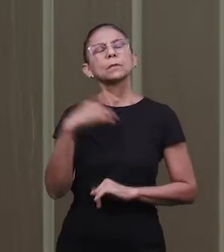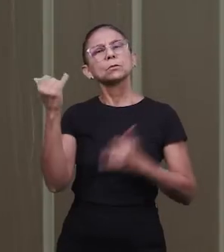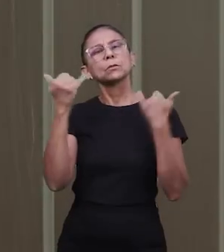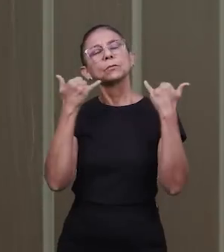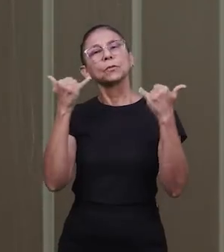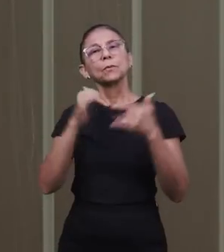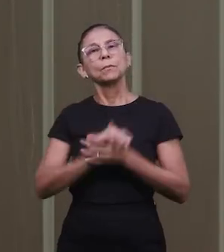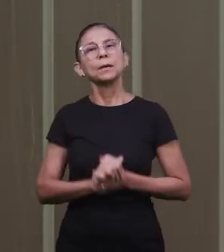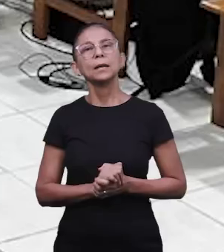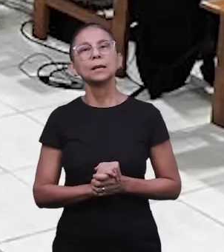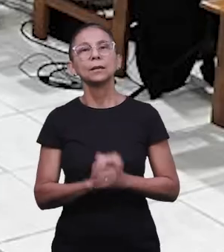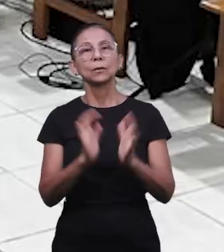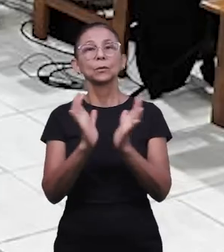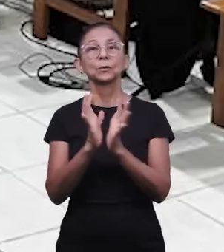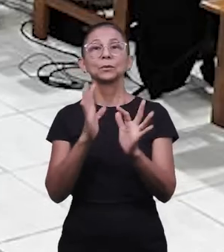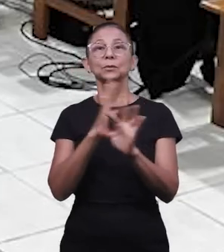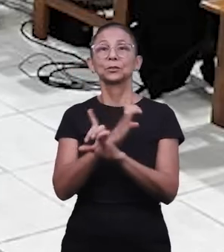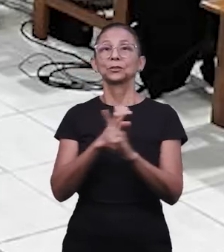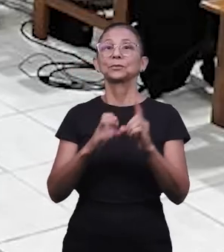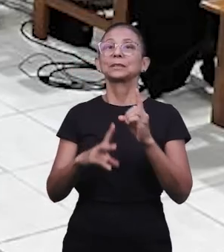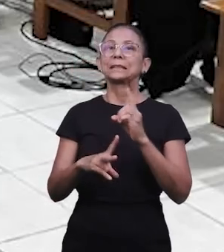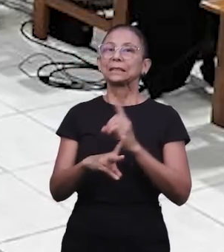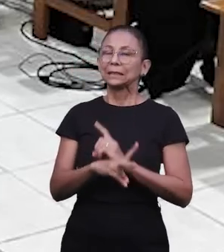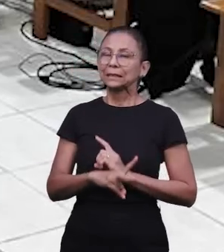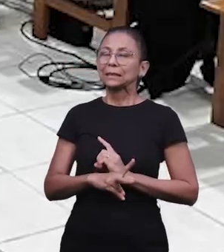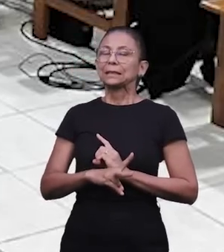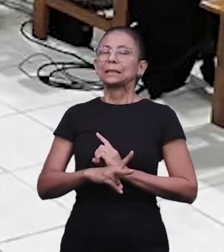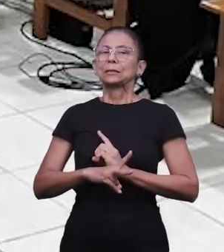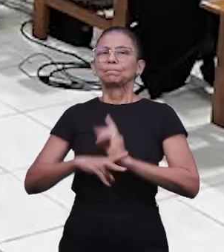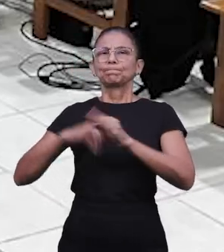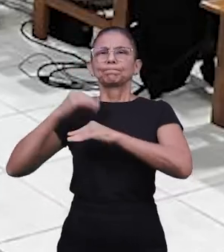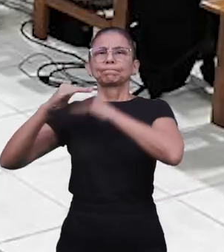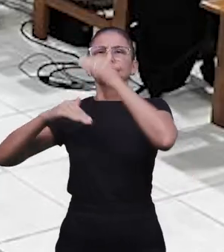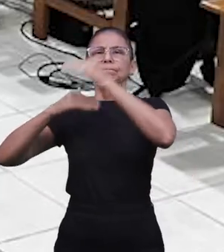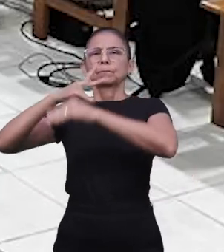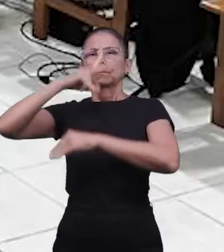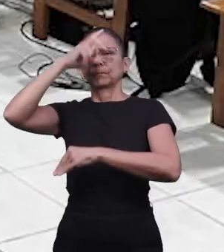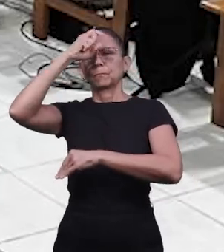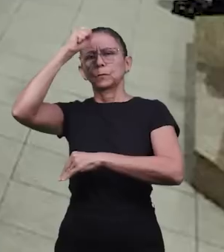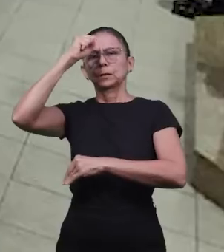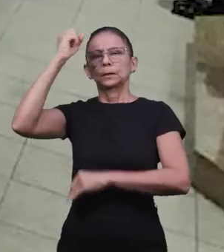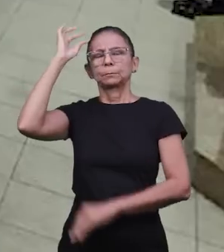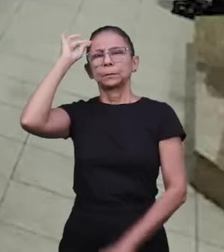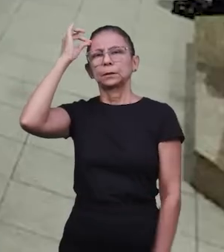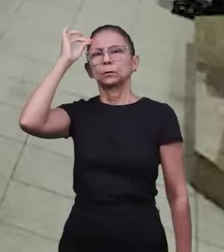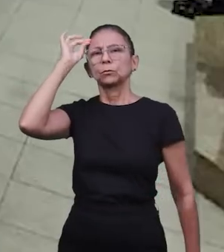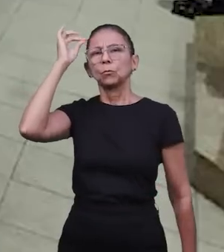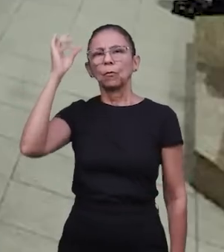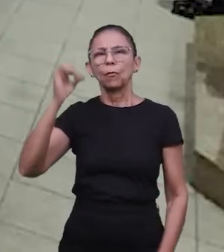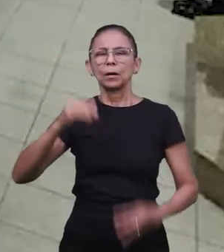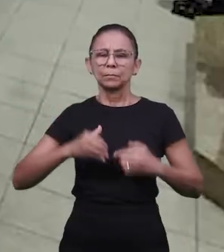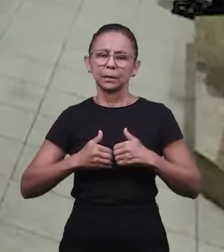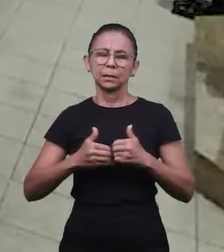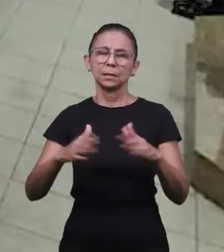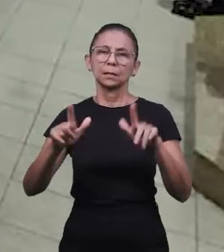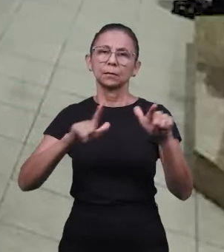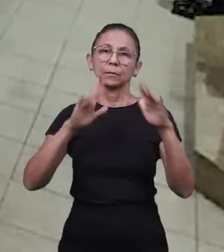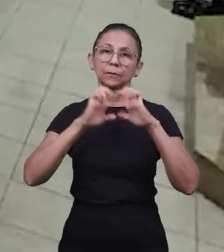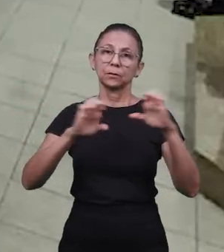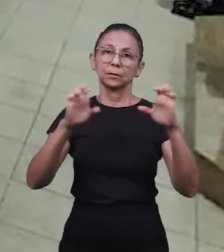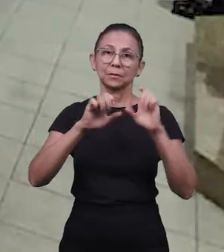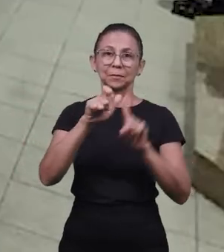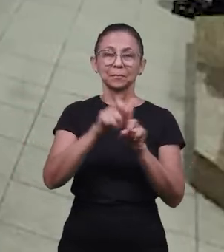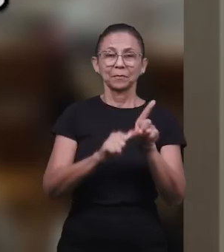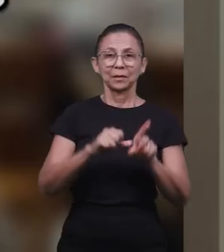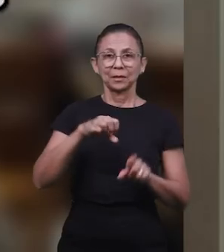vigília com todas as igrejas da área Xaxim para um fortalecimento. É o início do trabalho das evangelizações,